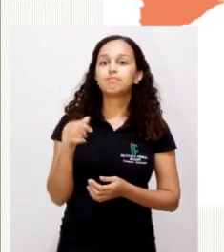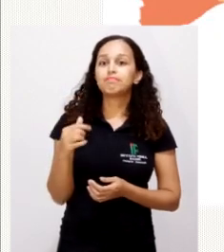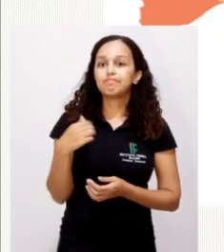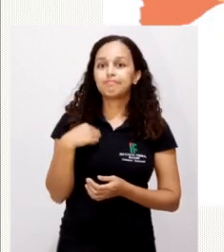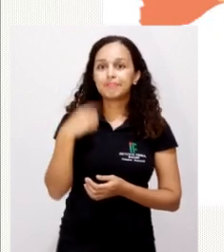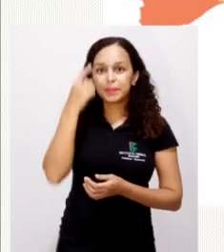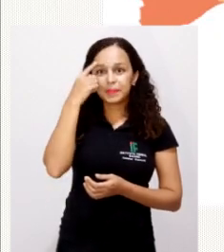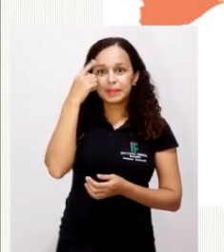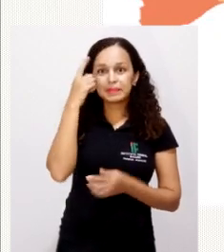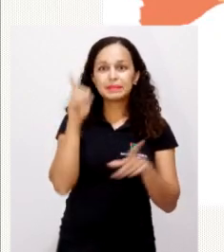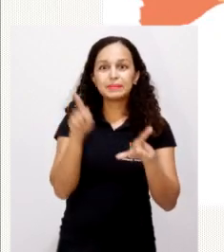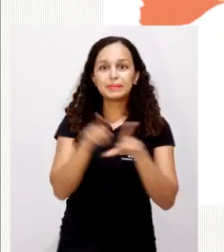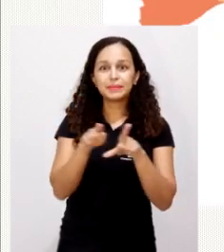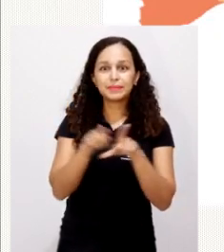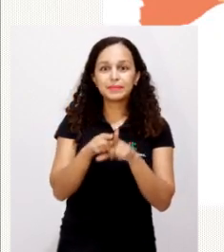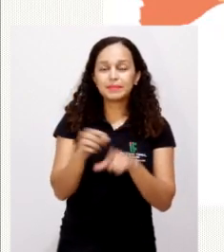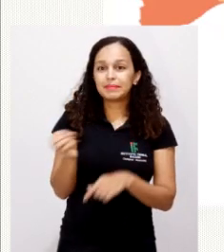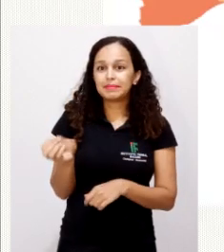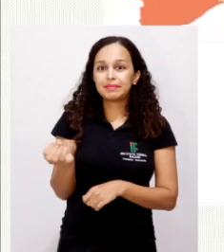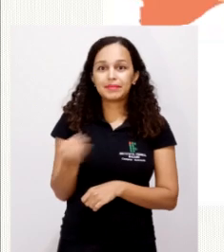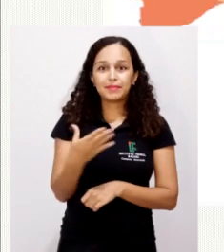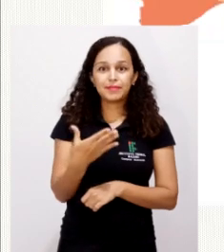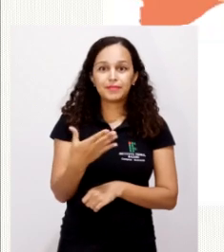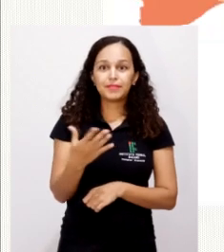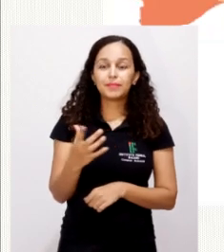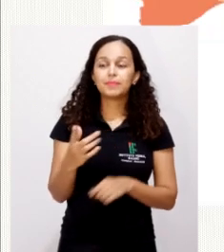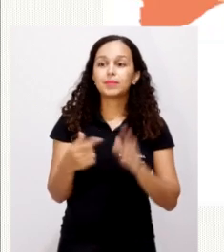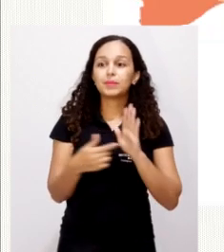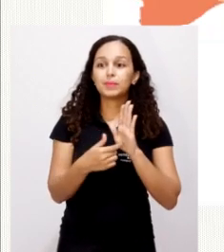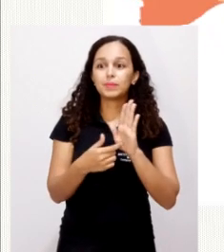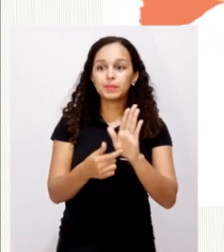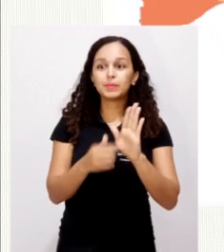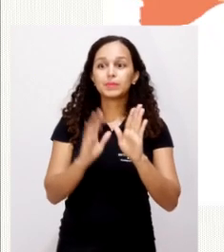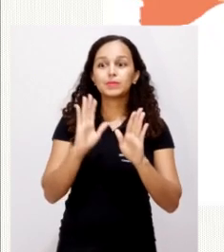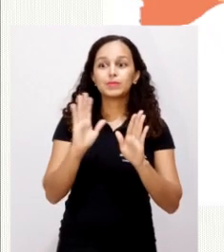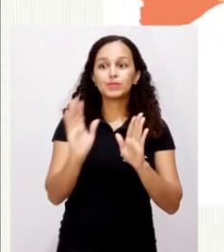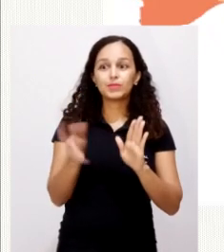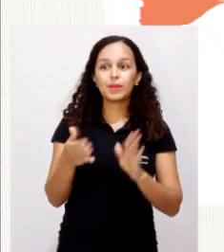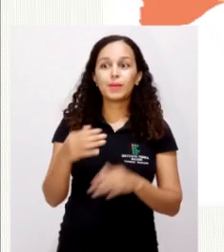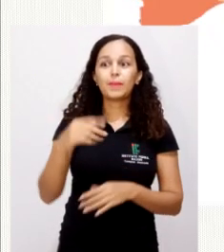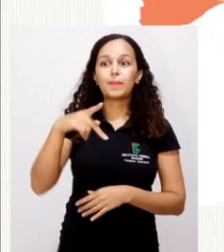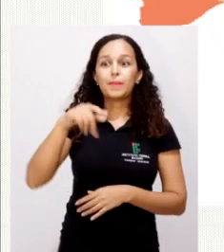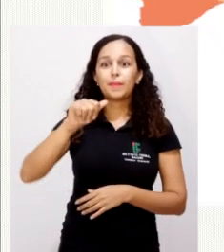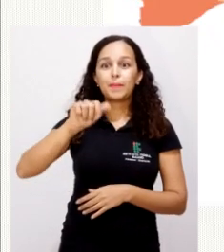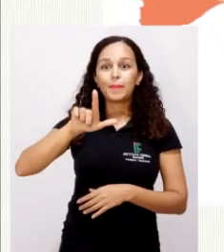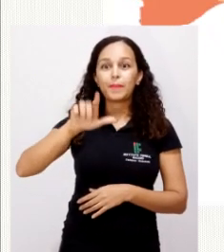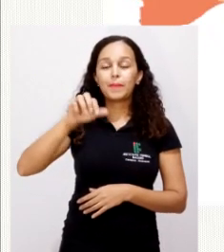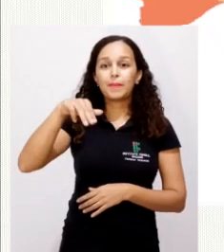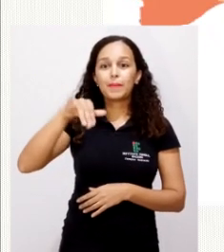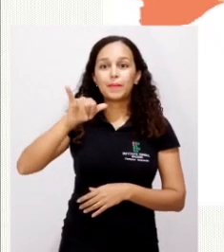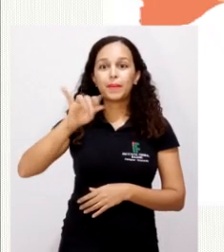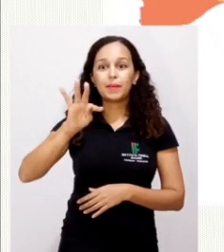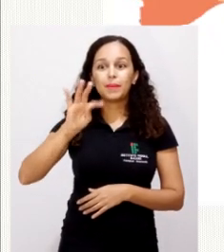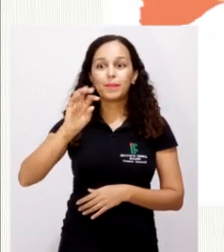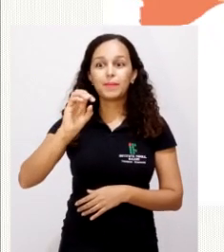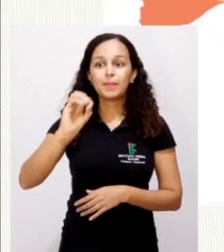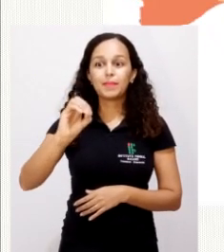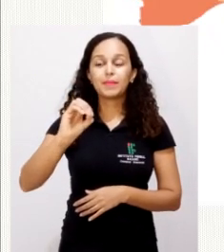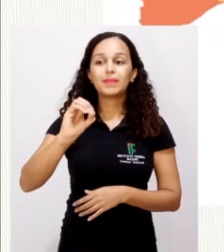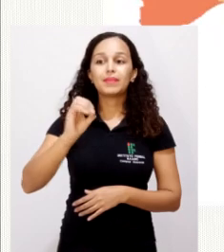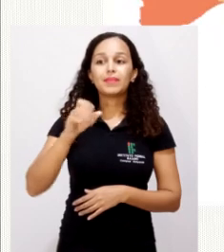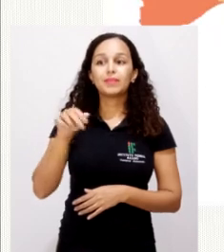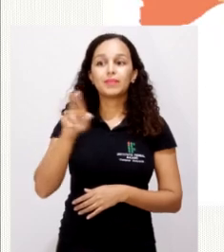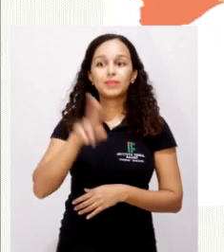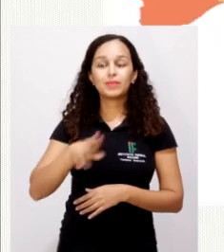a taioba, né, que eu já havia mencionado, palmito da pata de elefante, assim como a vinagreira ou hibisco, que